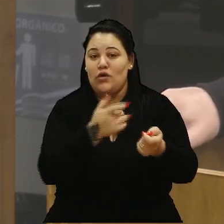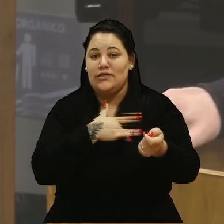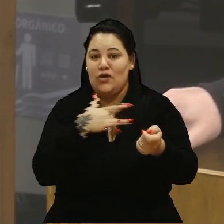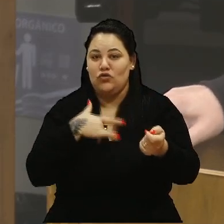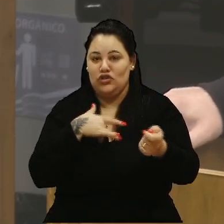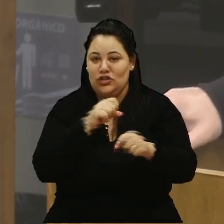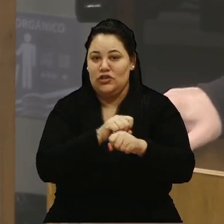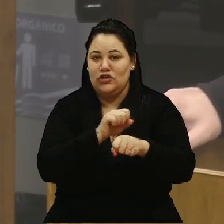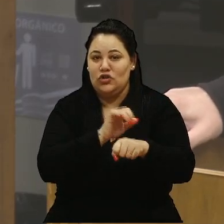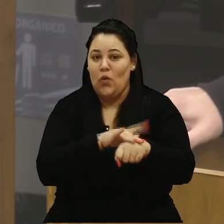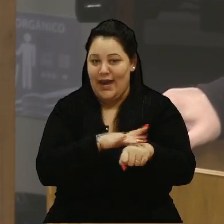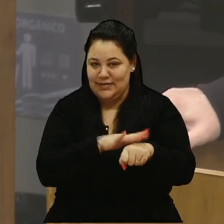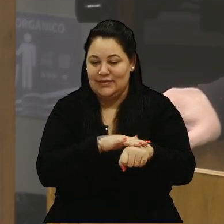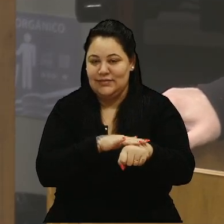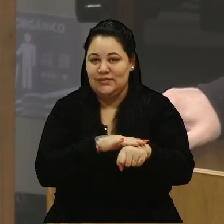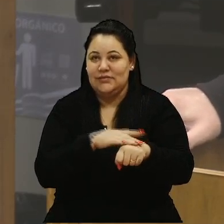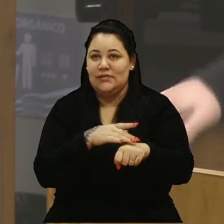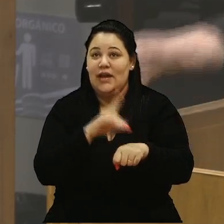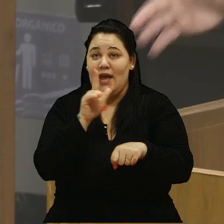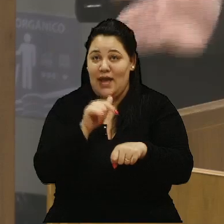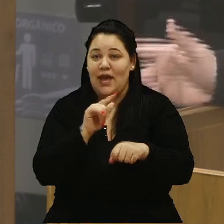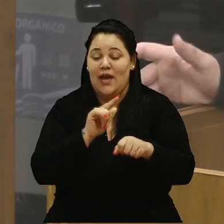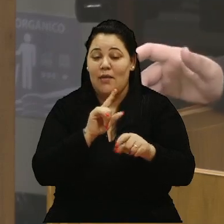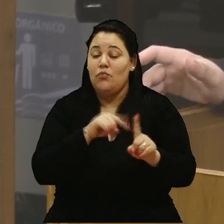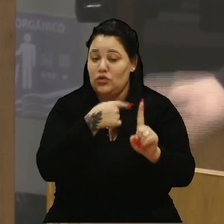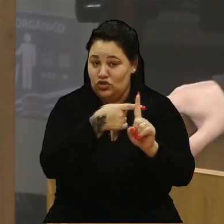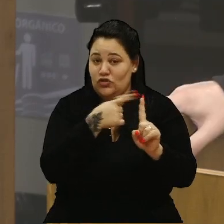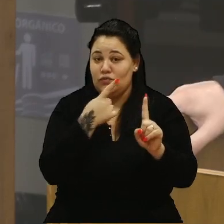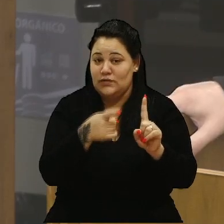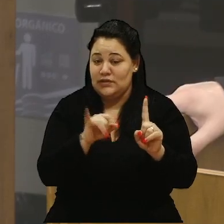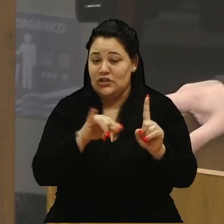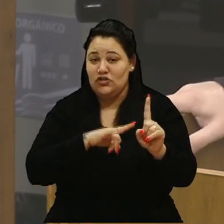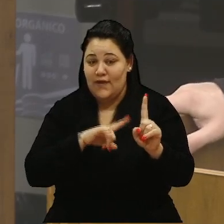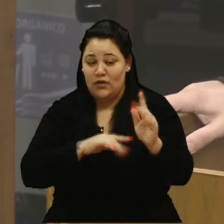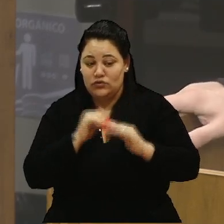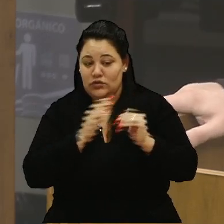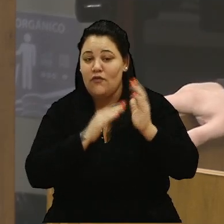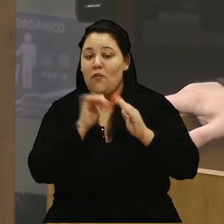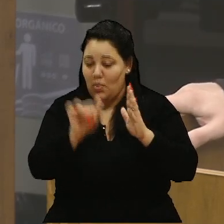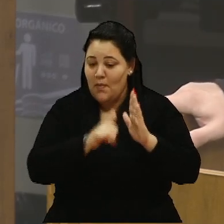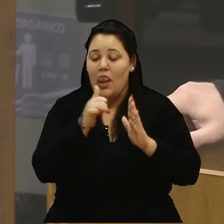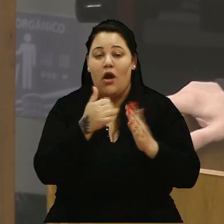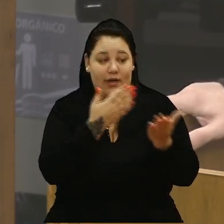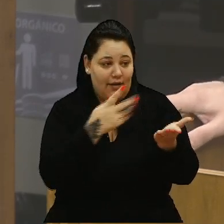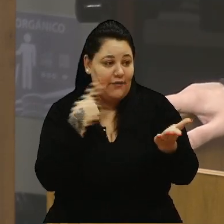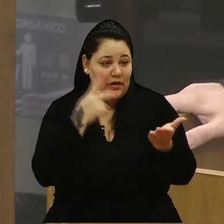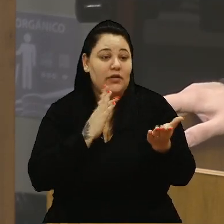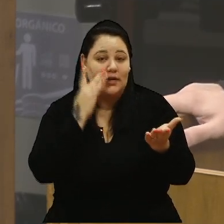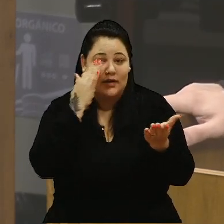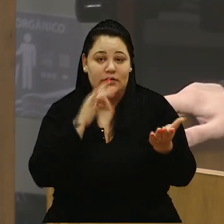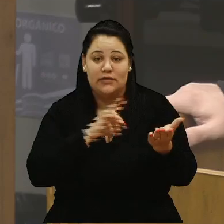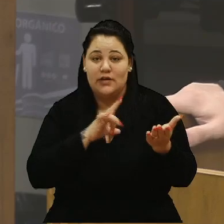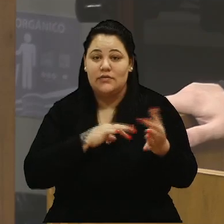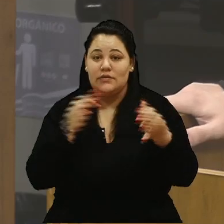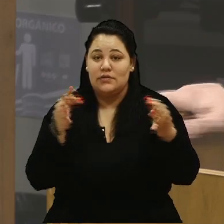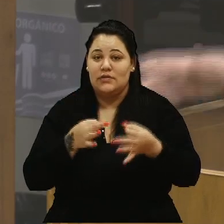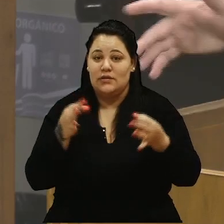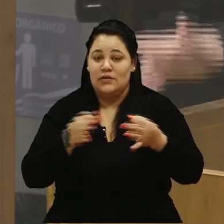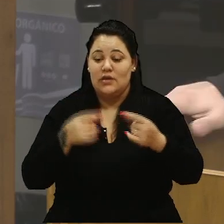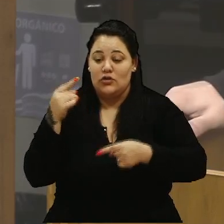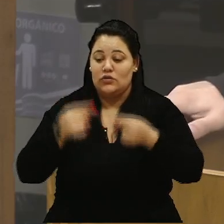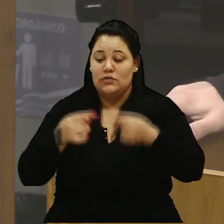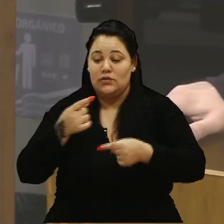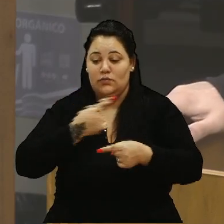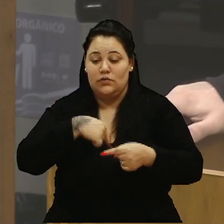nessa casa a necessidade dessa descentralização. Então, se a gente tem avanço quanto a isso, vereadora Daiane, tenho certeza que uma parcela é dos debates que nós fizemos, então a